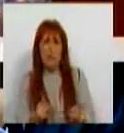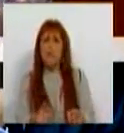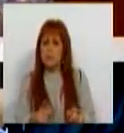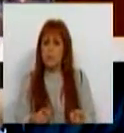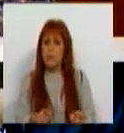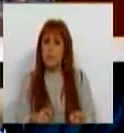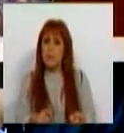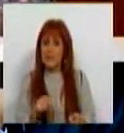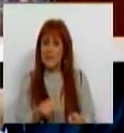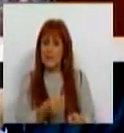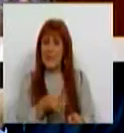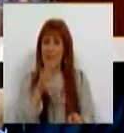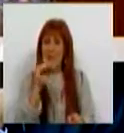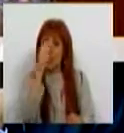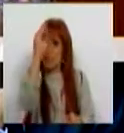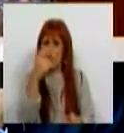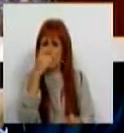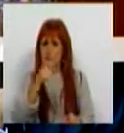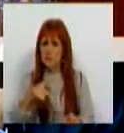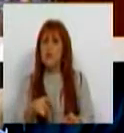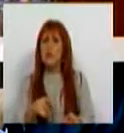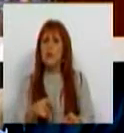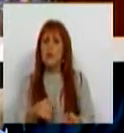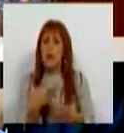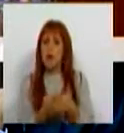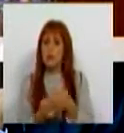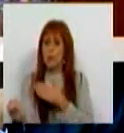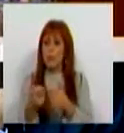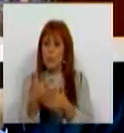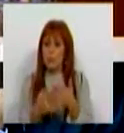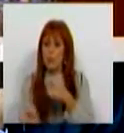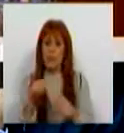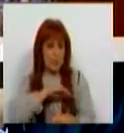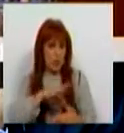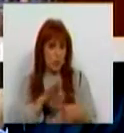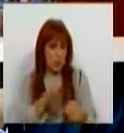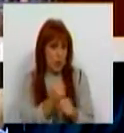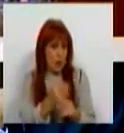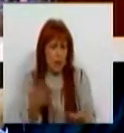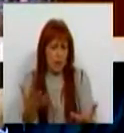são 10% das pessoas que fazem descontos de